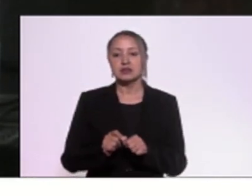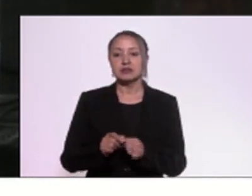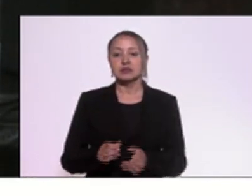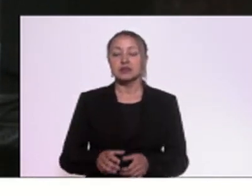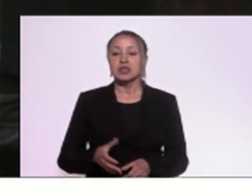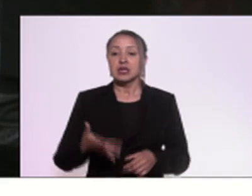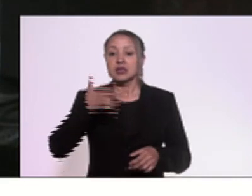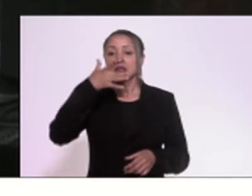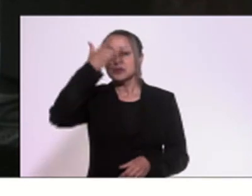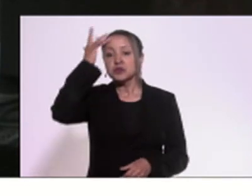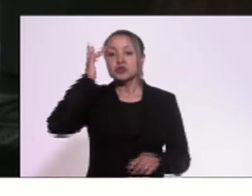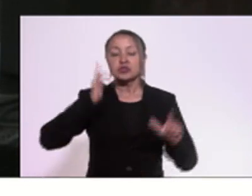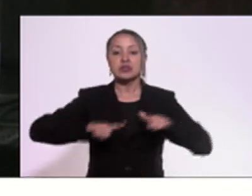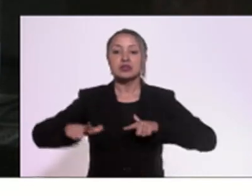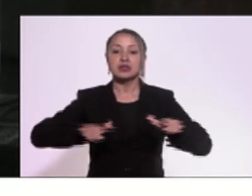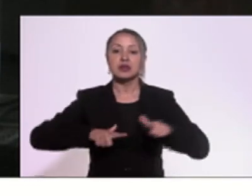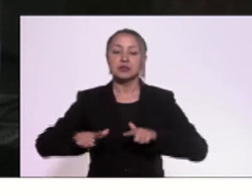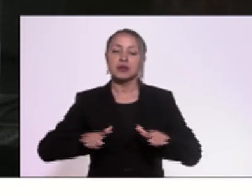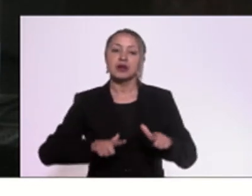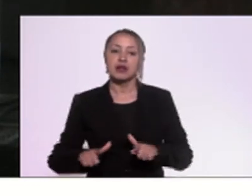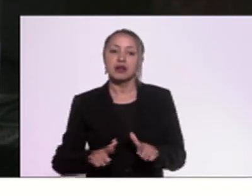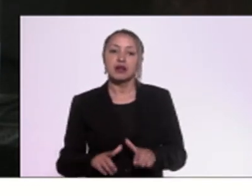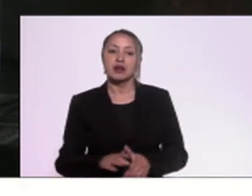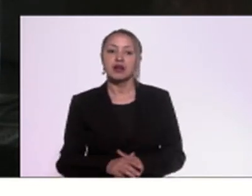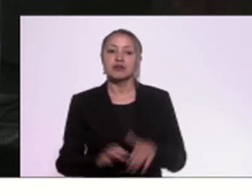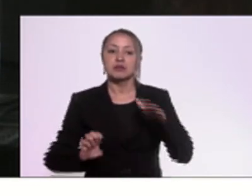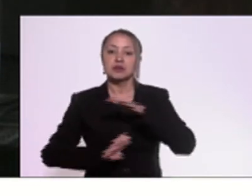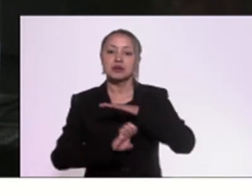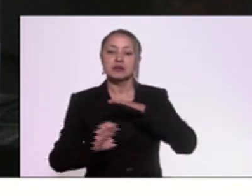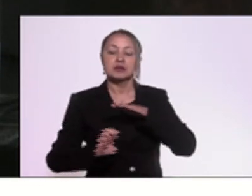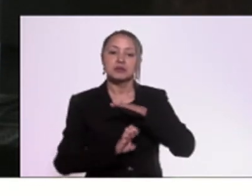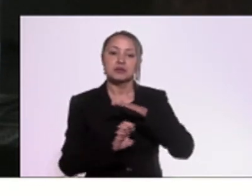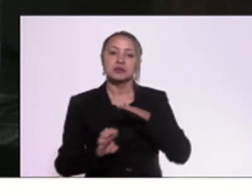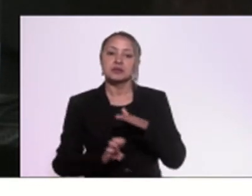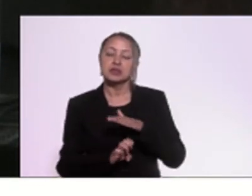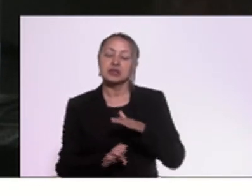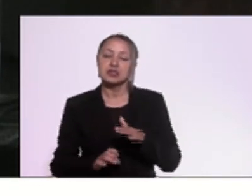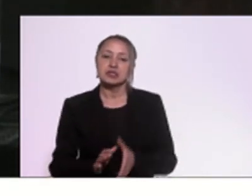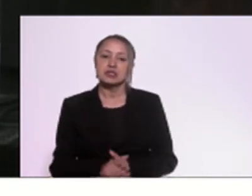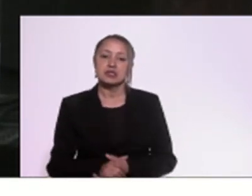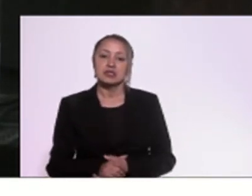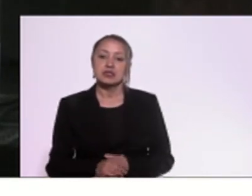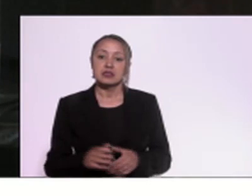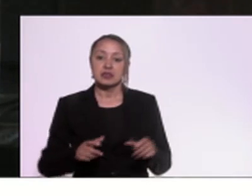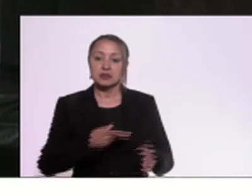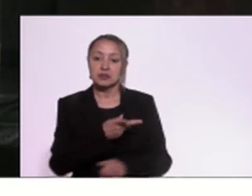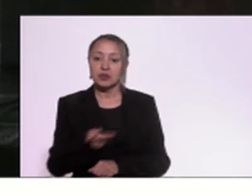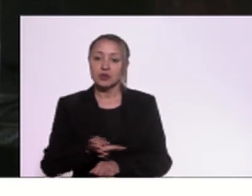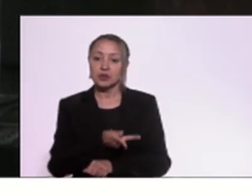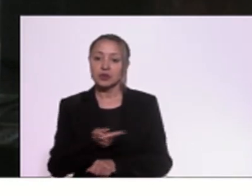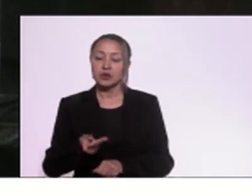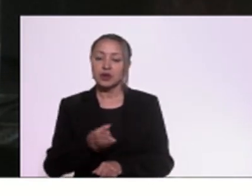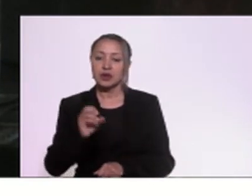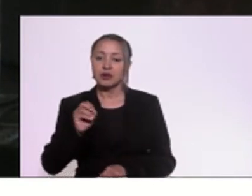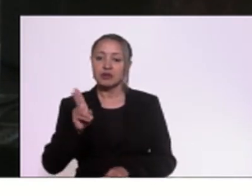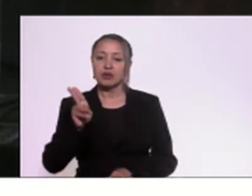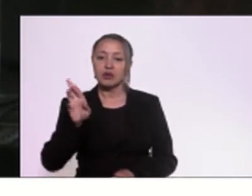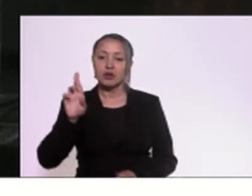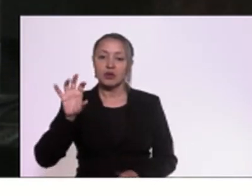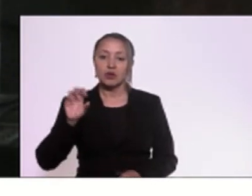isso que aconteceu. A gente foi lá, fez uma confusão básica. Sérgio Saleitão ajudou muito, que era o